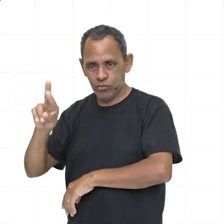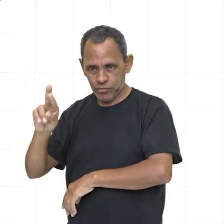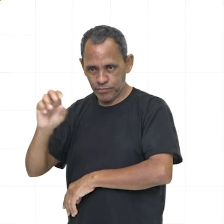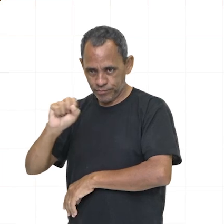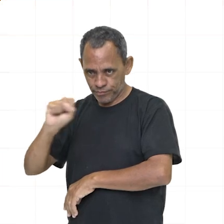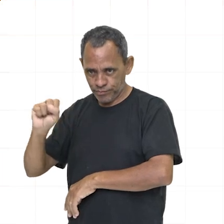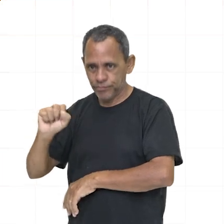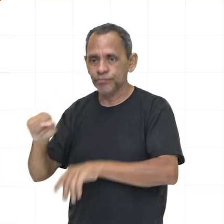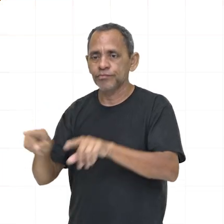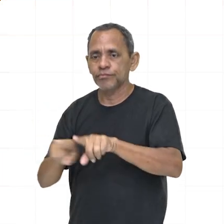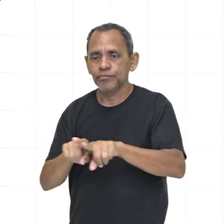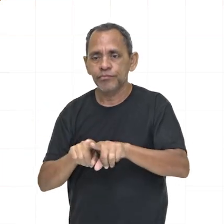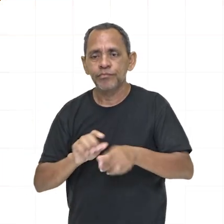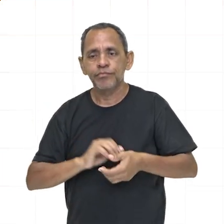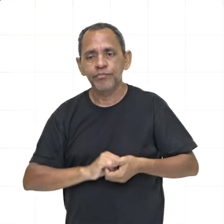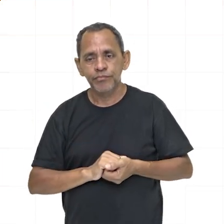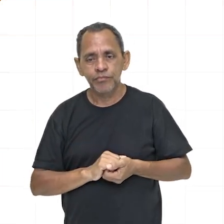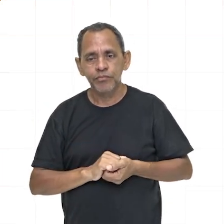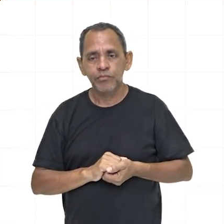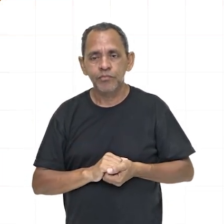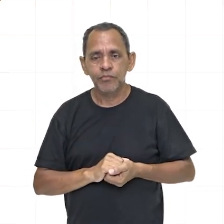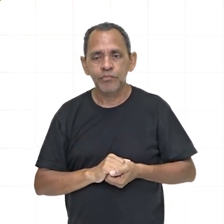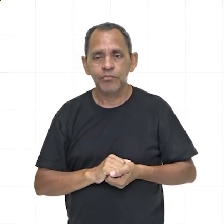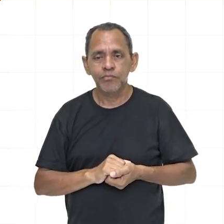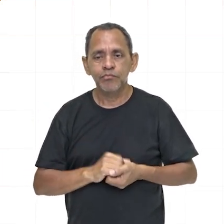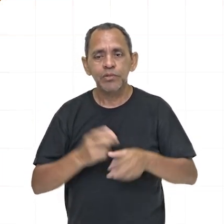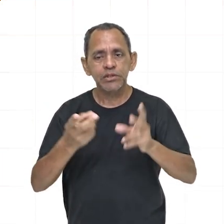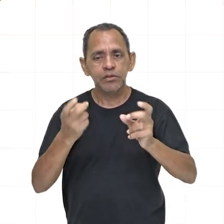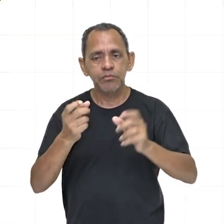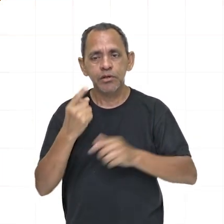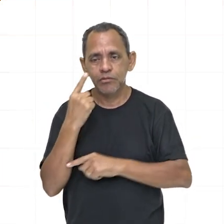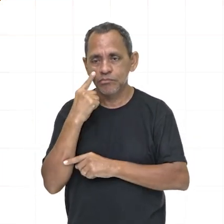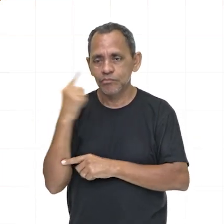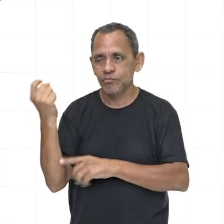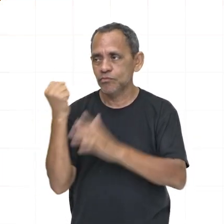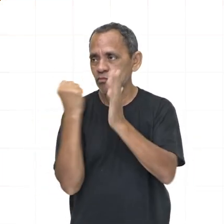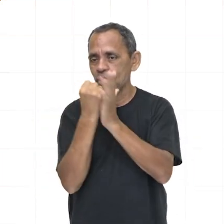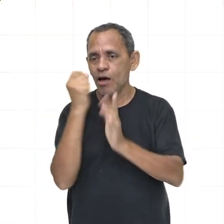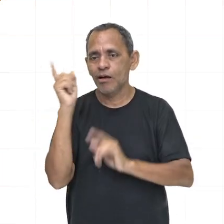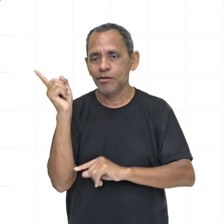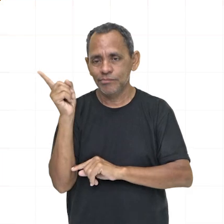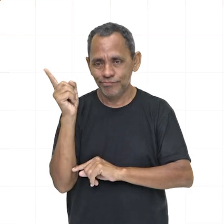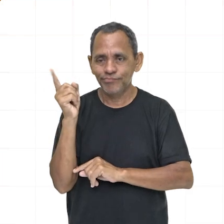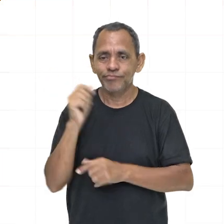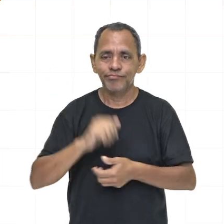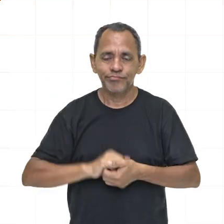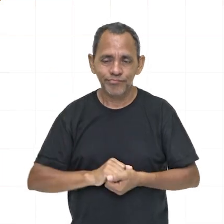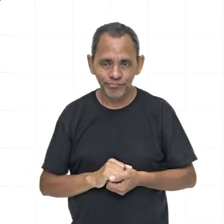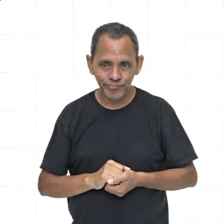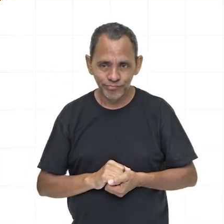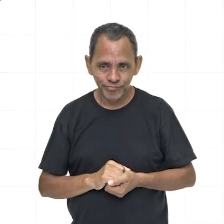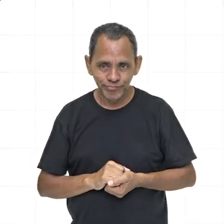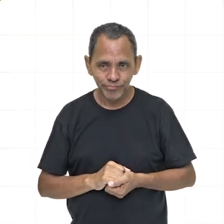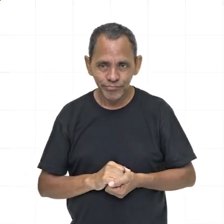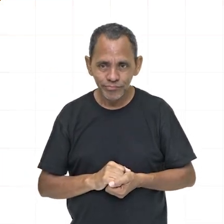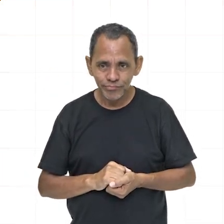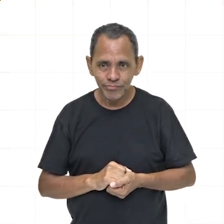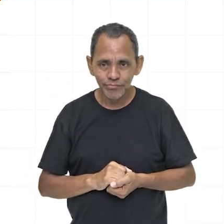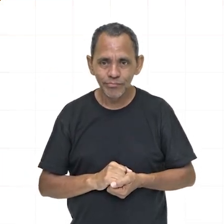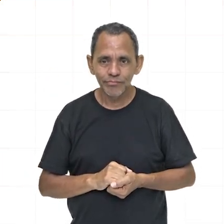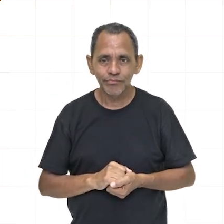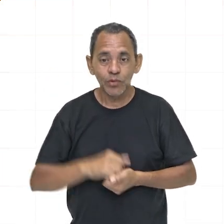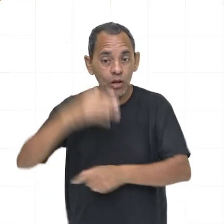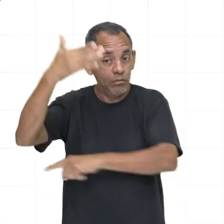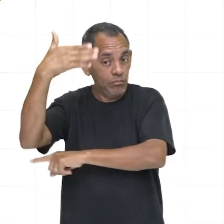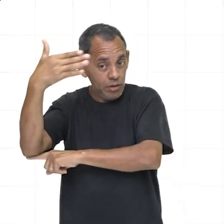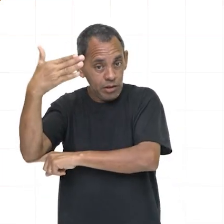está, nós estamos vendo a insígnia então do Pacto de Varsóvia, tudo bem? As bandeiras dos